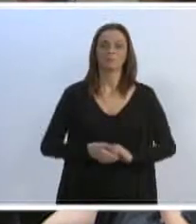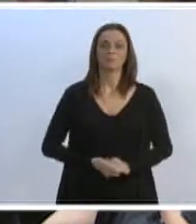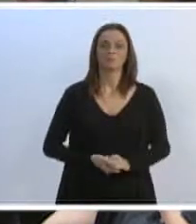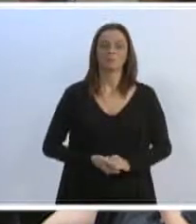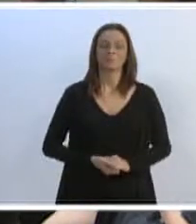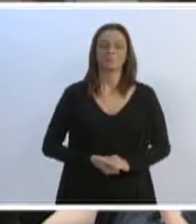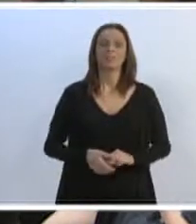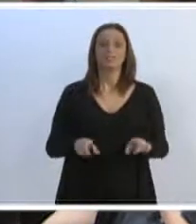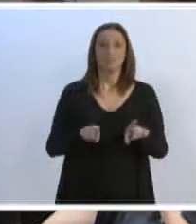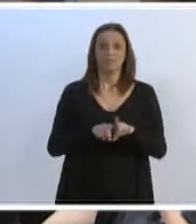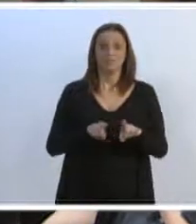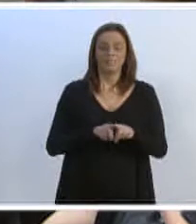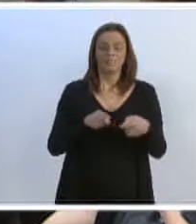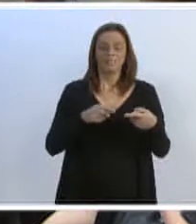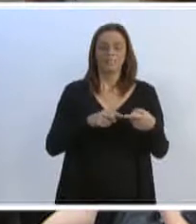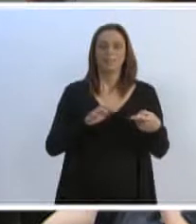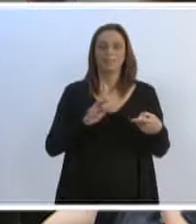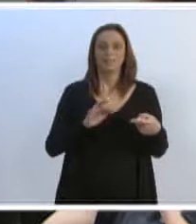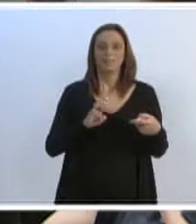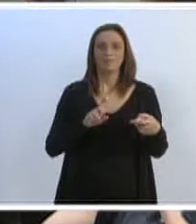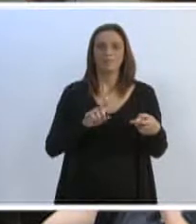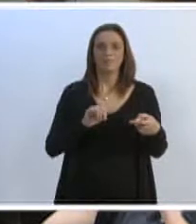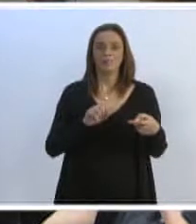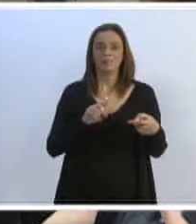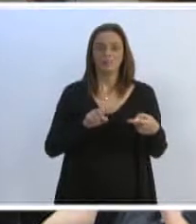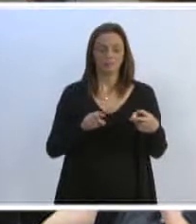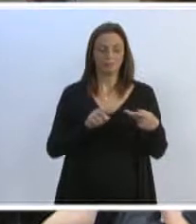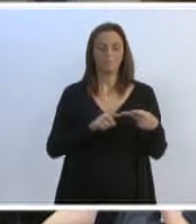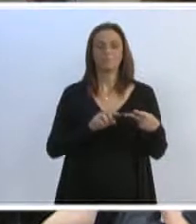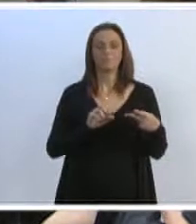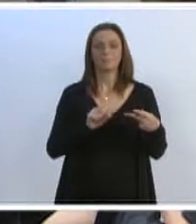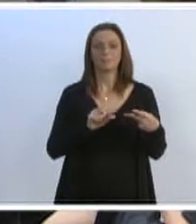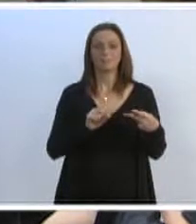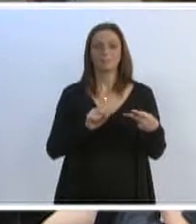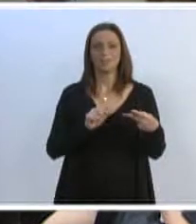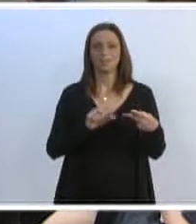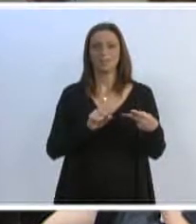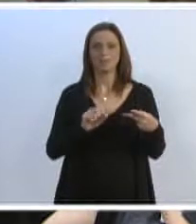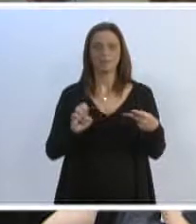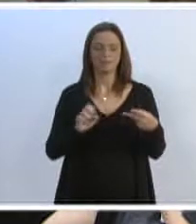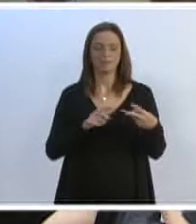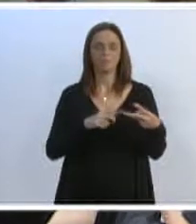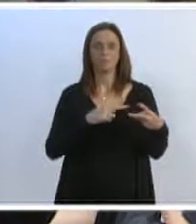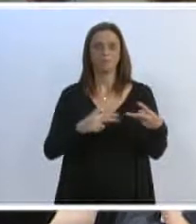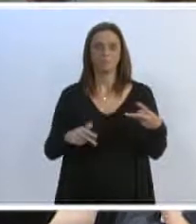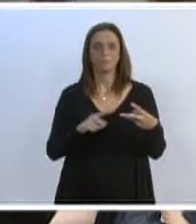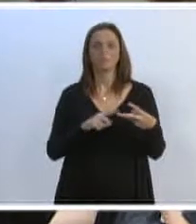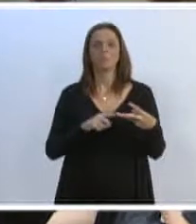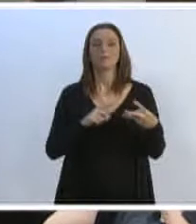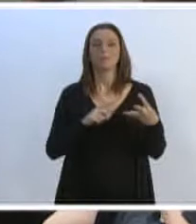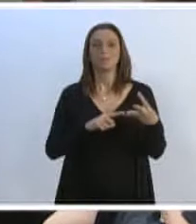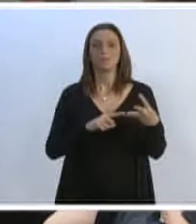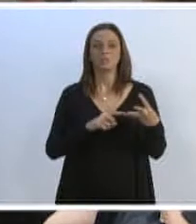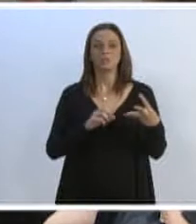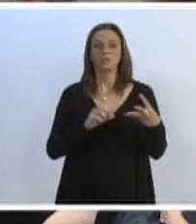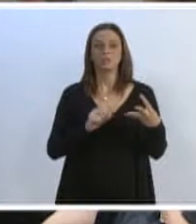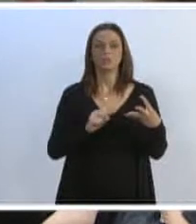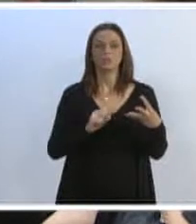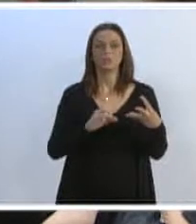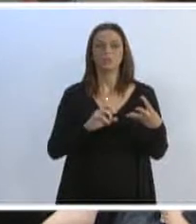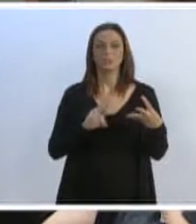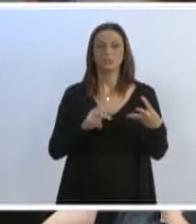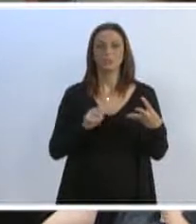vez, com o Blumenau em Cadernos, trazendo essa nova dinâmica para a revista com a digitalização. Essa é a 3ª mudança que estamos vivendo